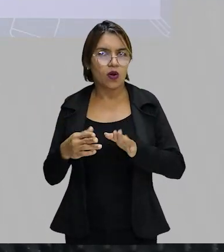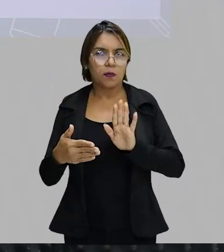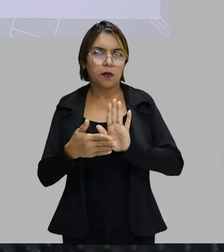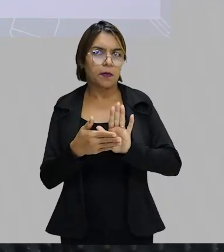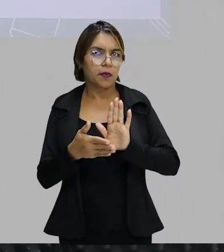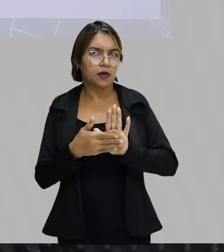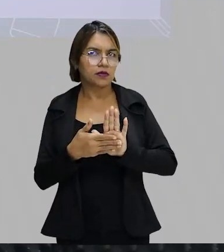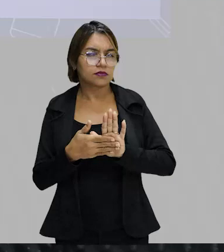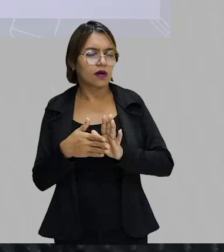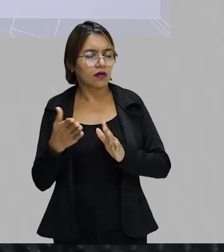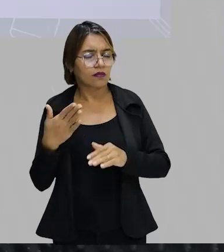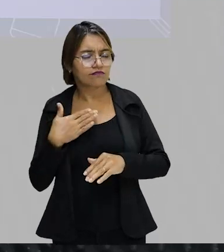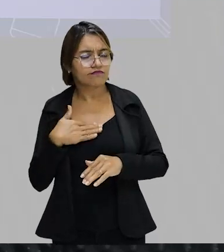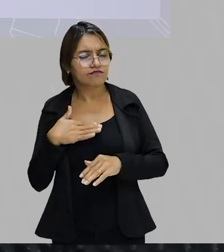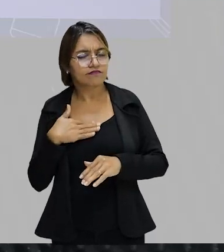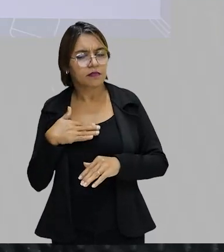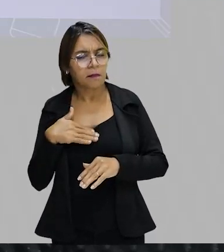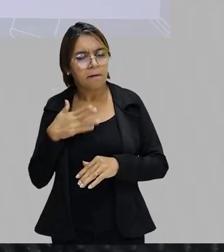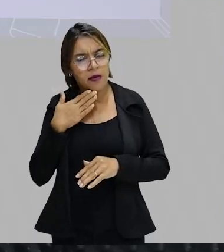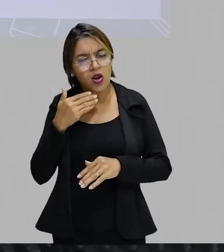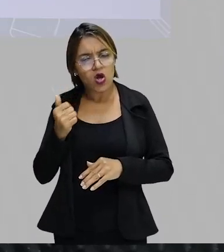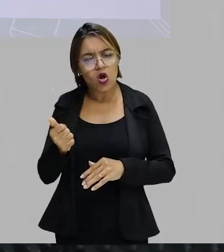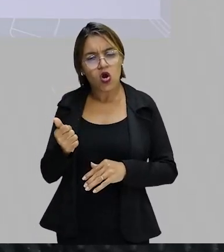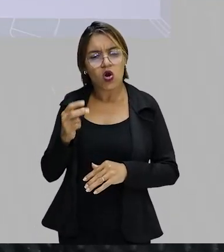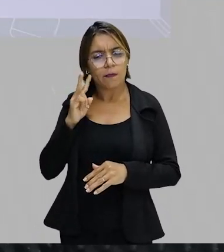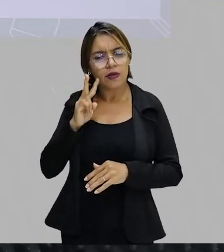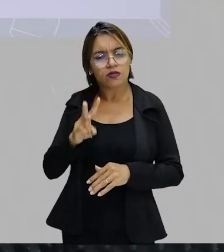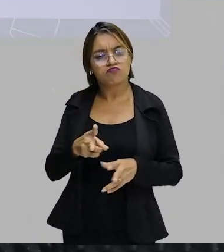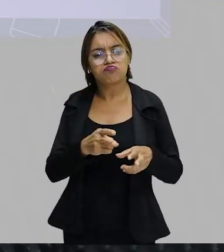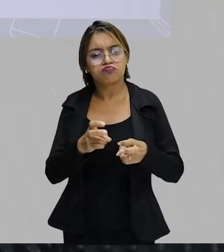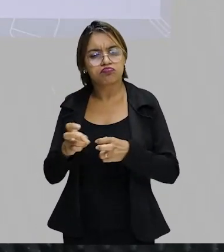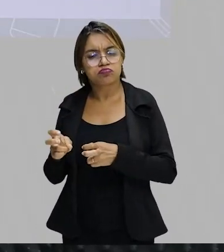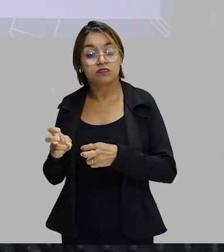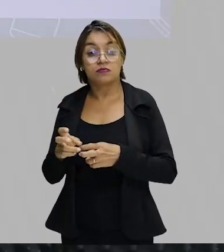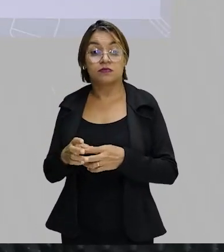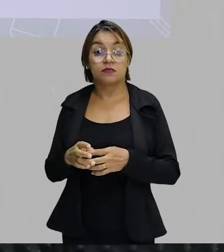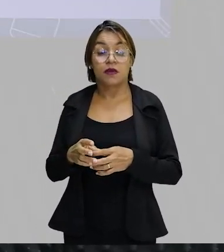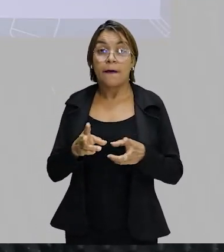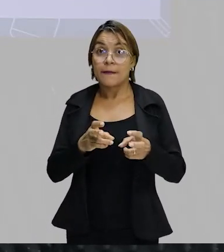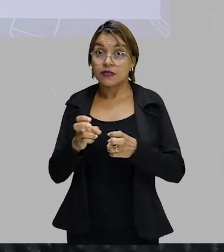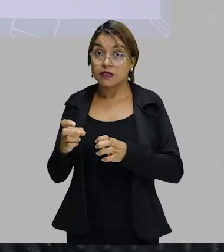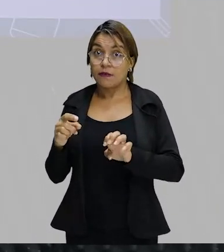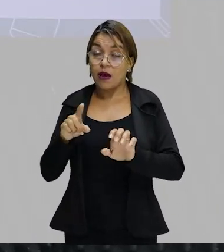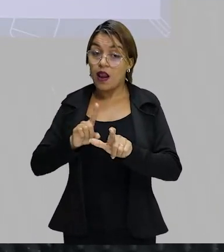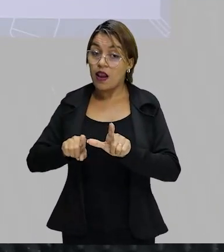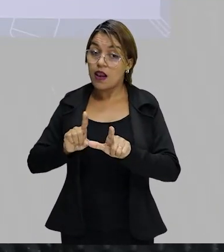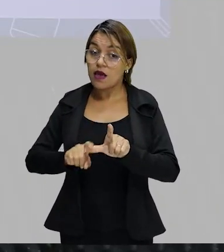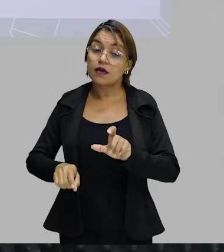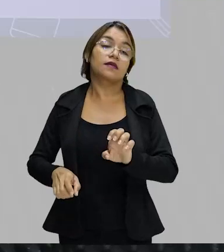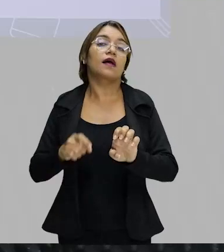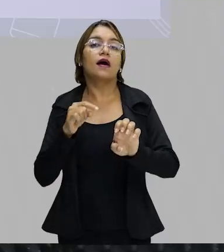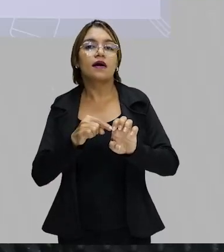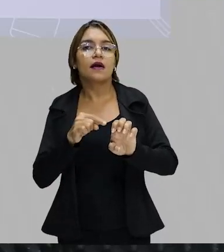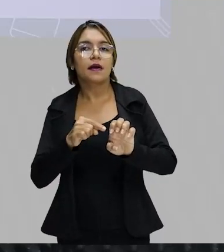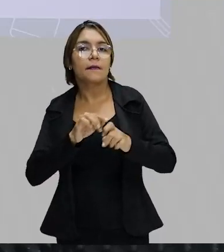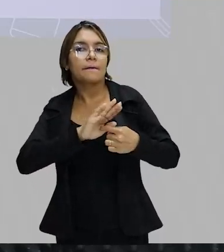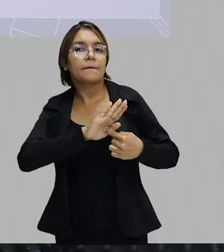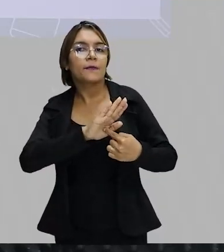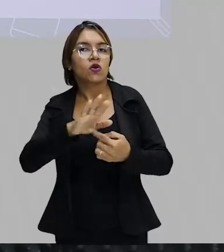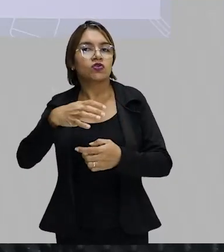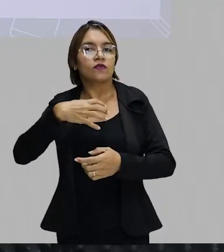Aqui fica mais tranquilo para a gente reconhecer. Perceba que esta letra E está trazendo uma